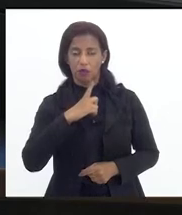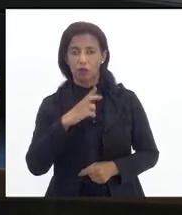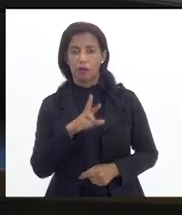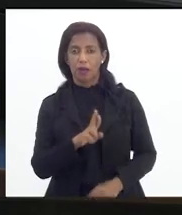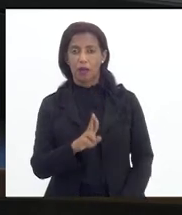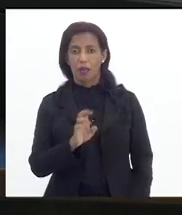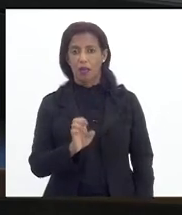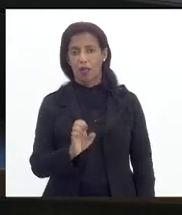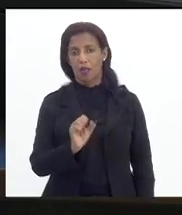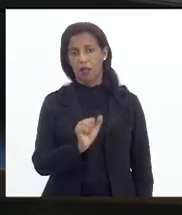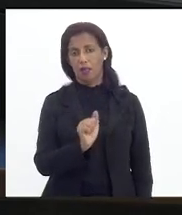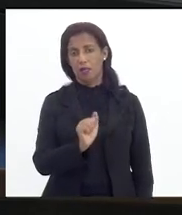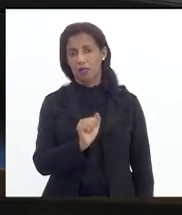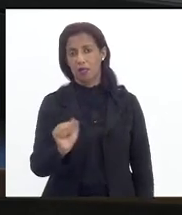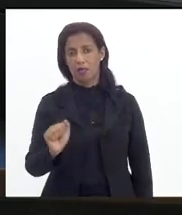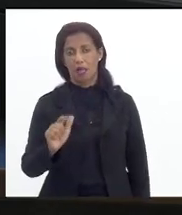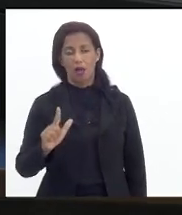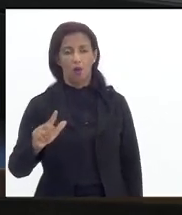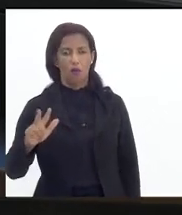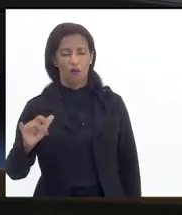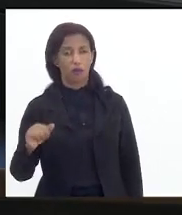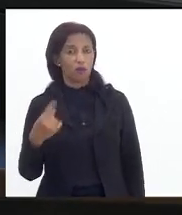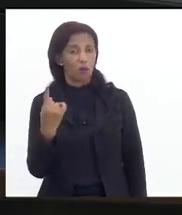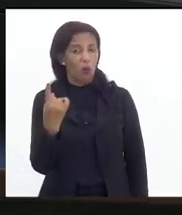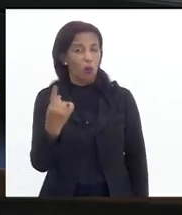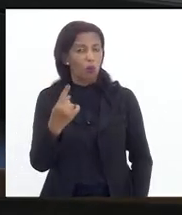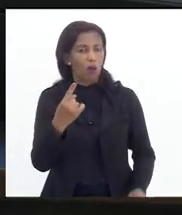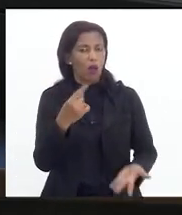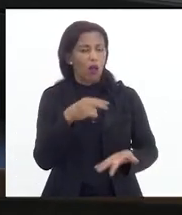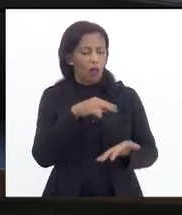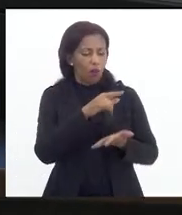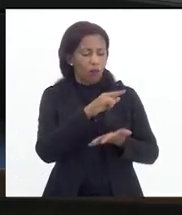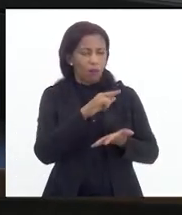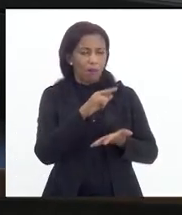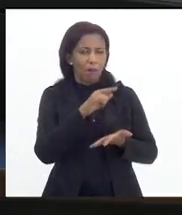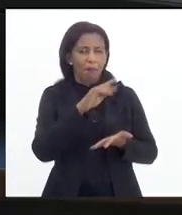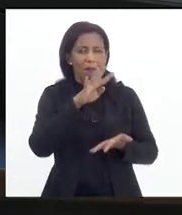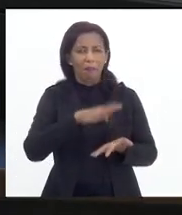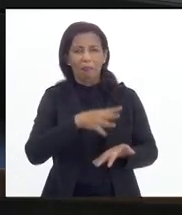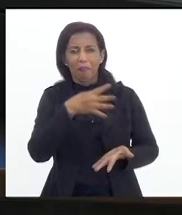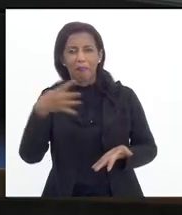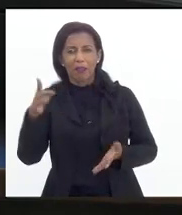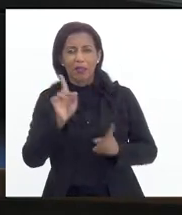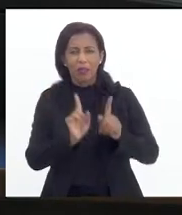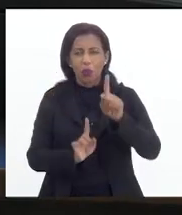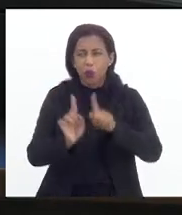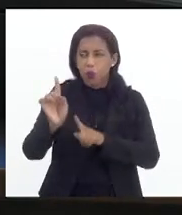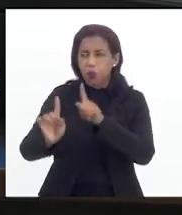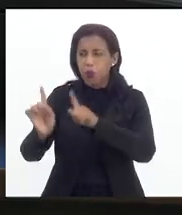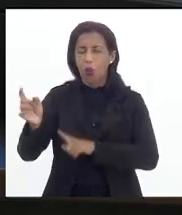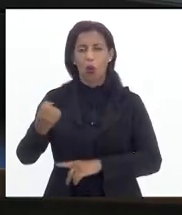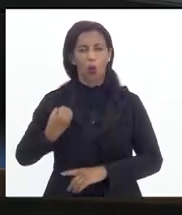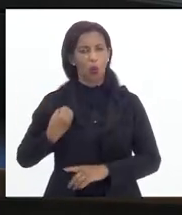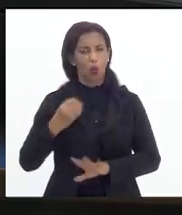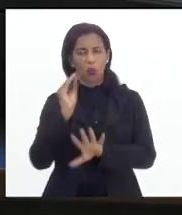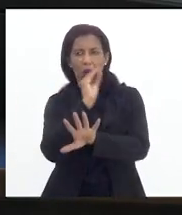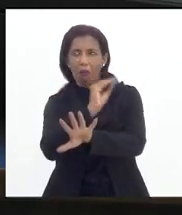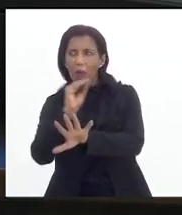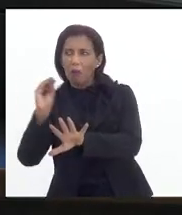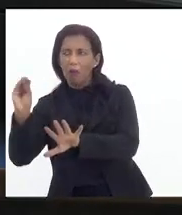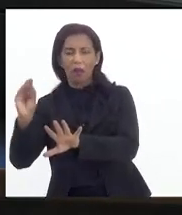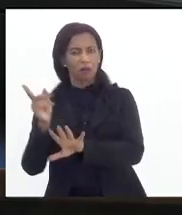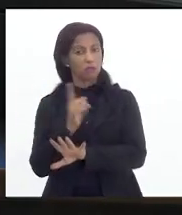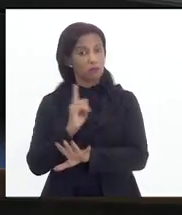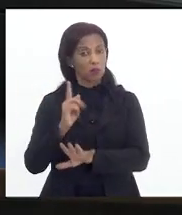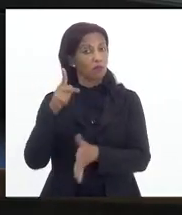ressalvas nós temos uma nota técnica Então não é apenas uma planilha com números aleatórios e vamos lá